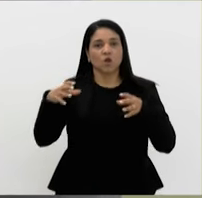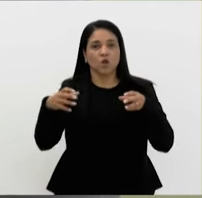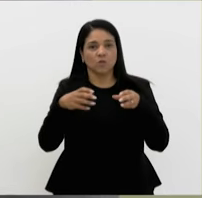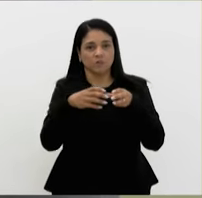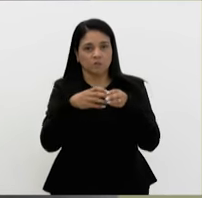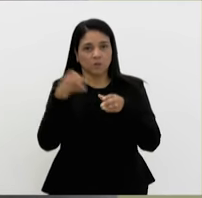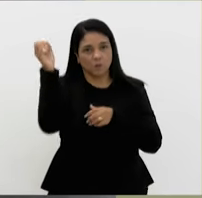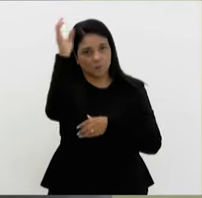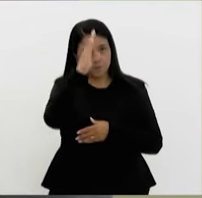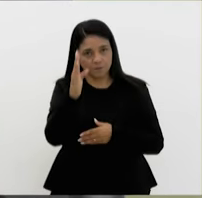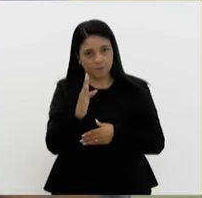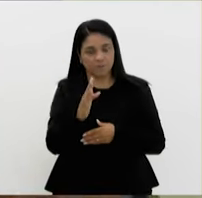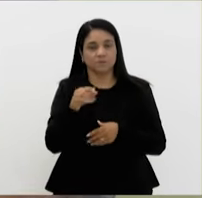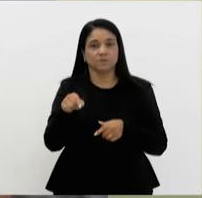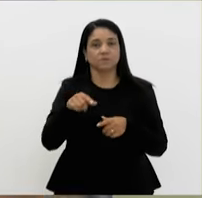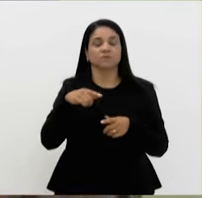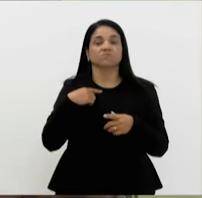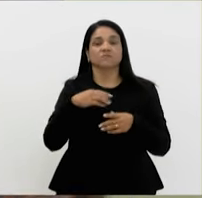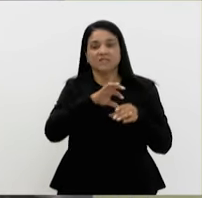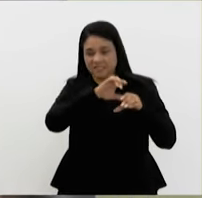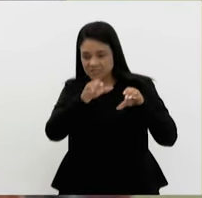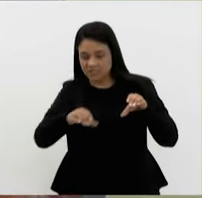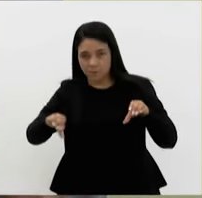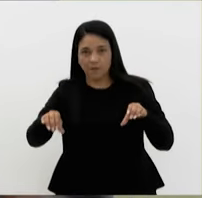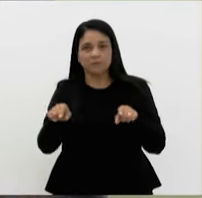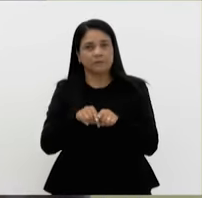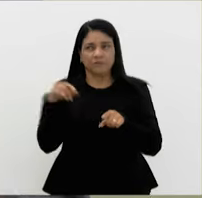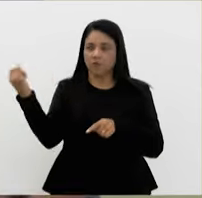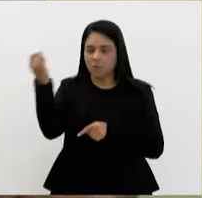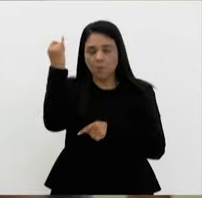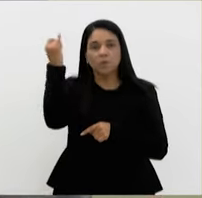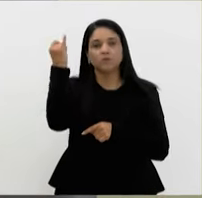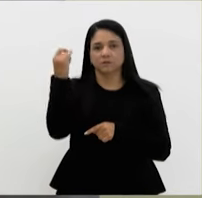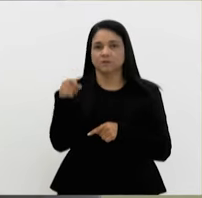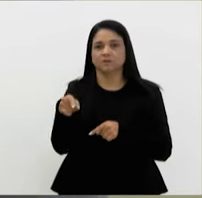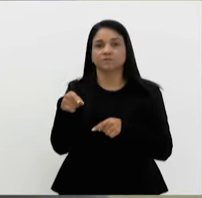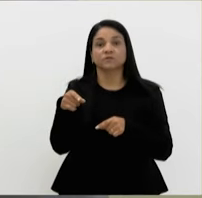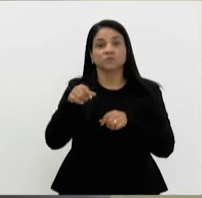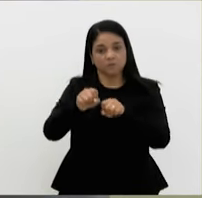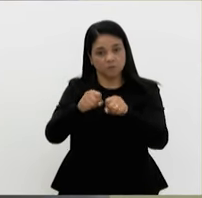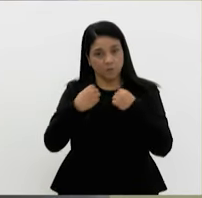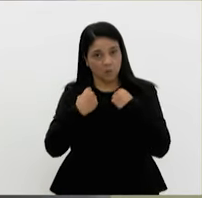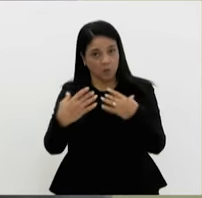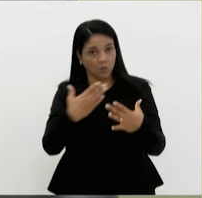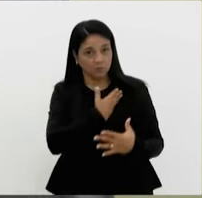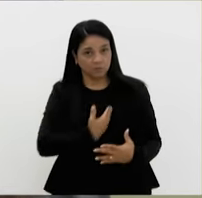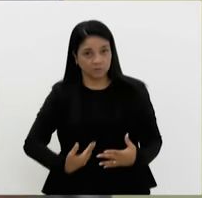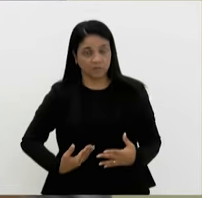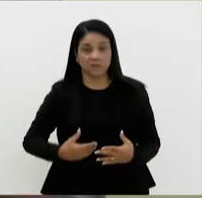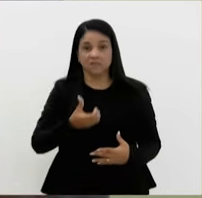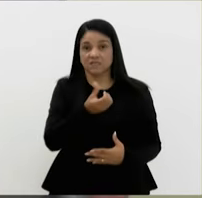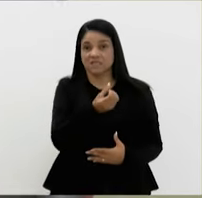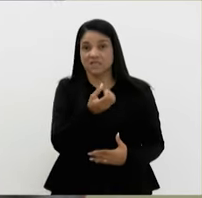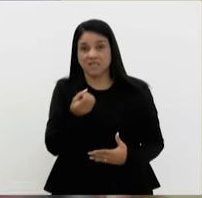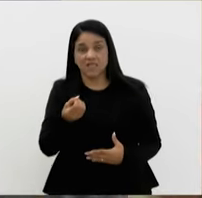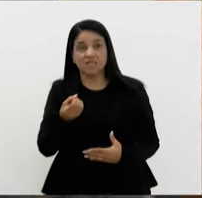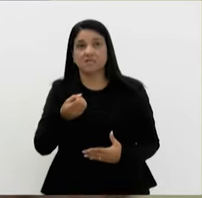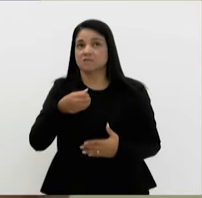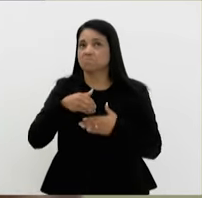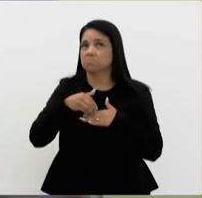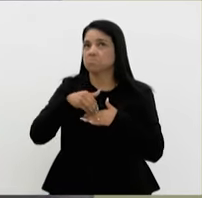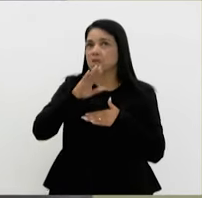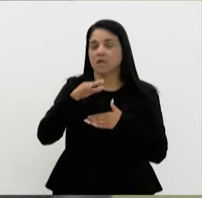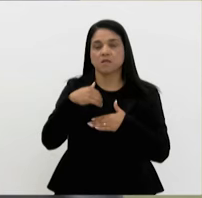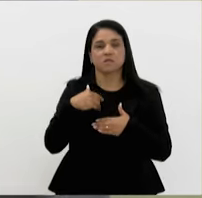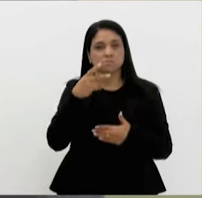deputada Fernanda Melchiona, que foi algo importante. Foi uma audiência que passou mais de 600 a 700 pessoas,